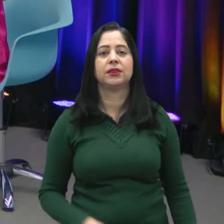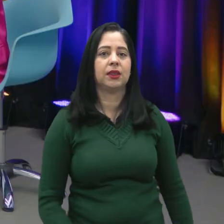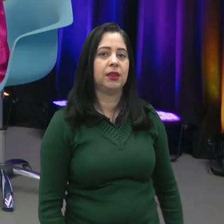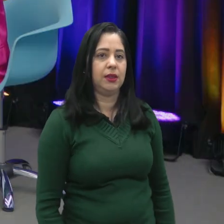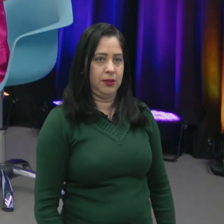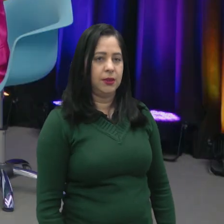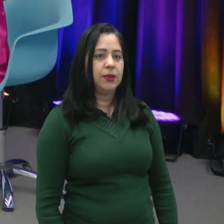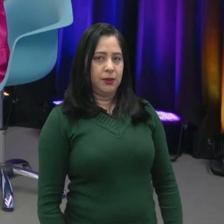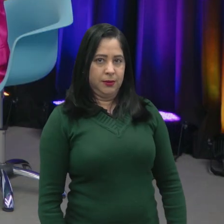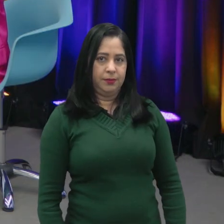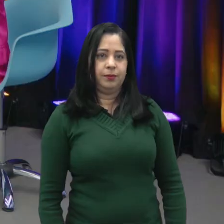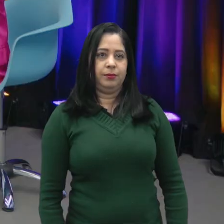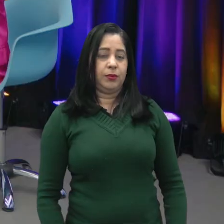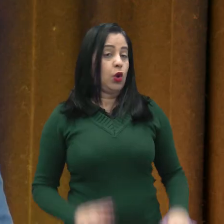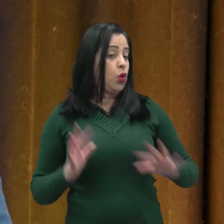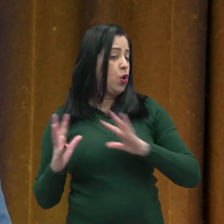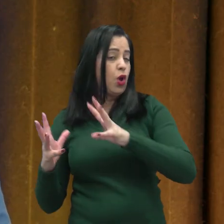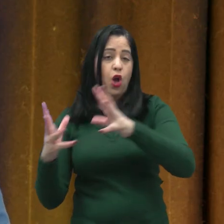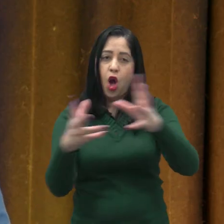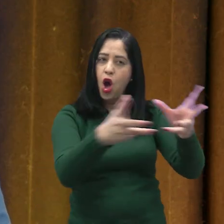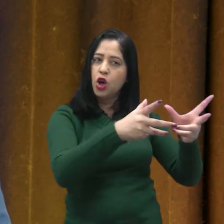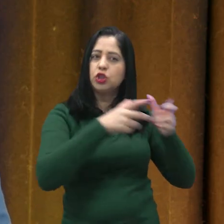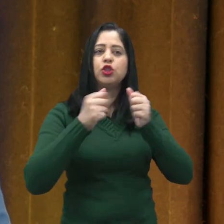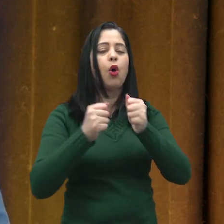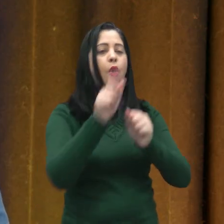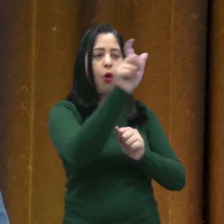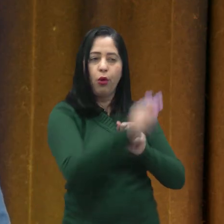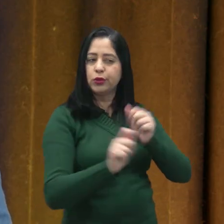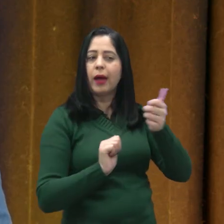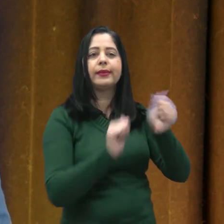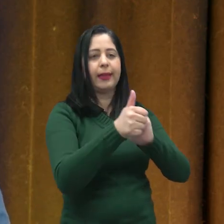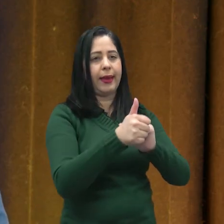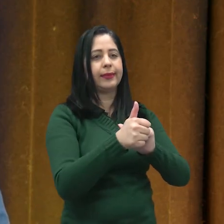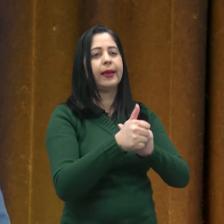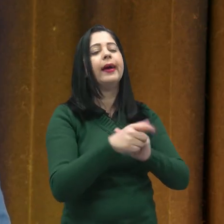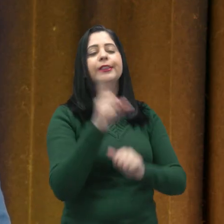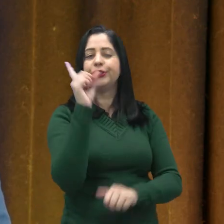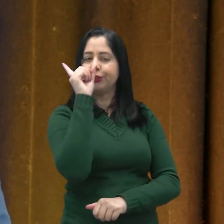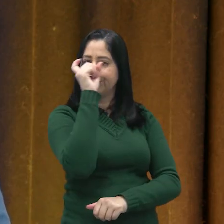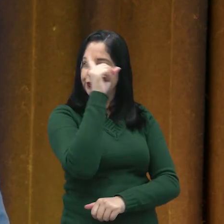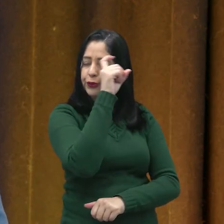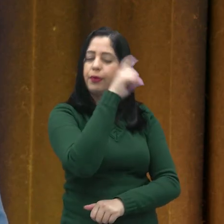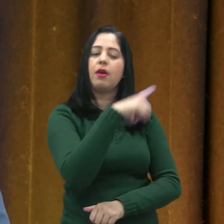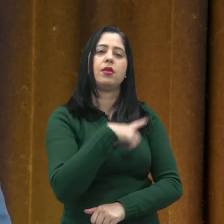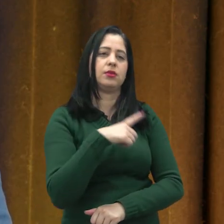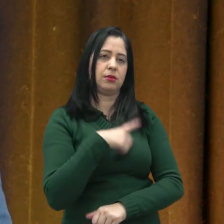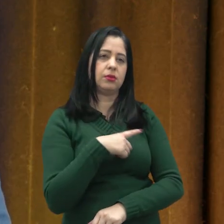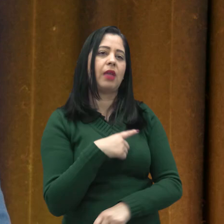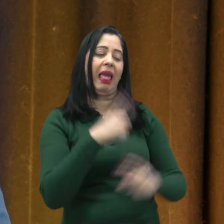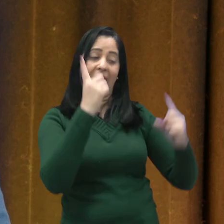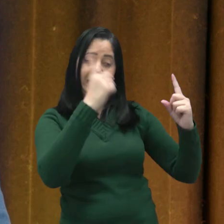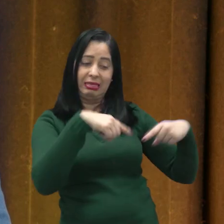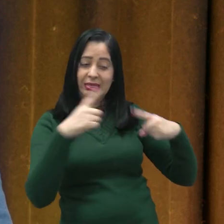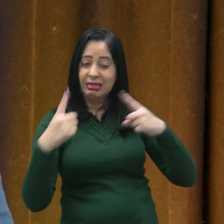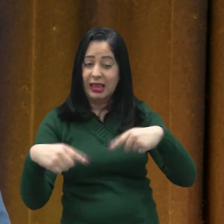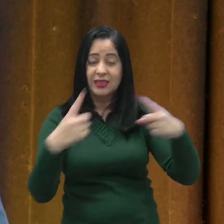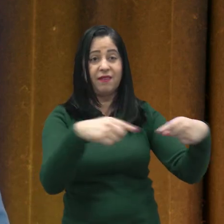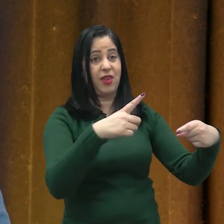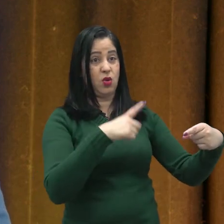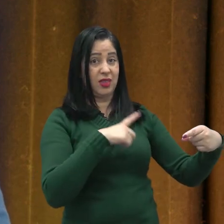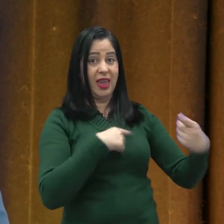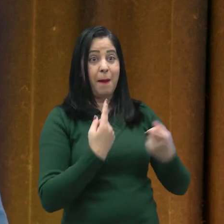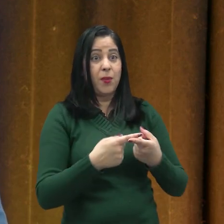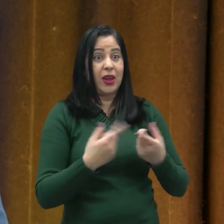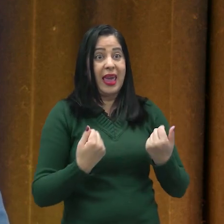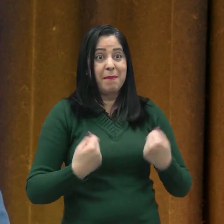Não, todo atleta sabe a dificuldade que é. Todo atleta passa dificuldade porque a gente depende muito de estrutura.